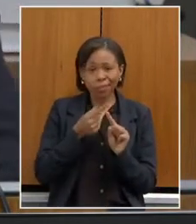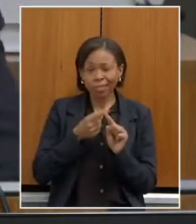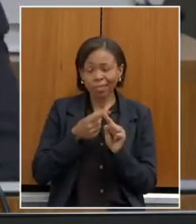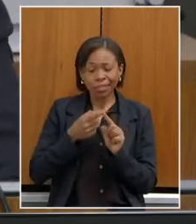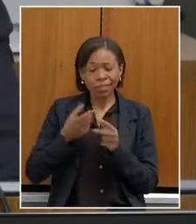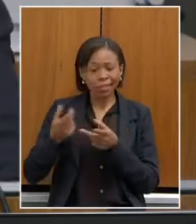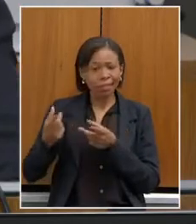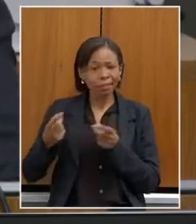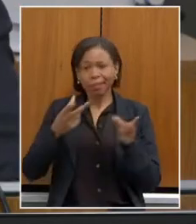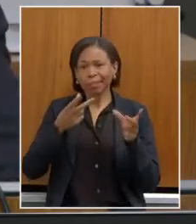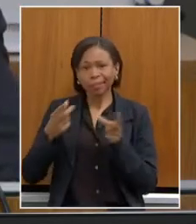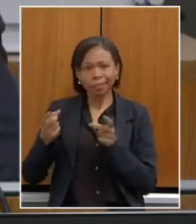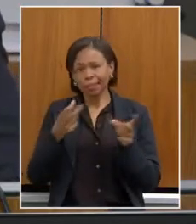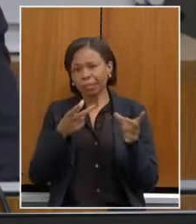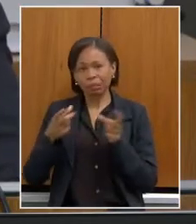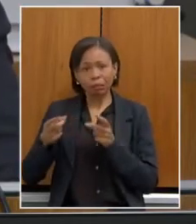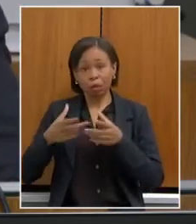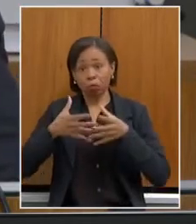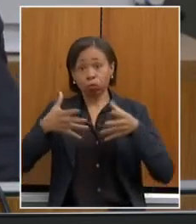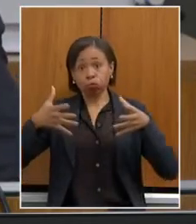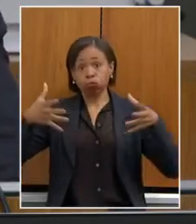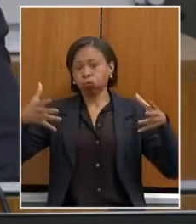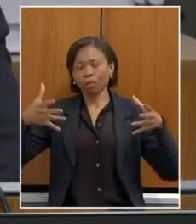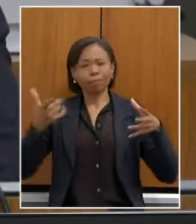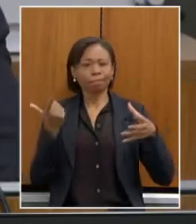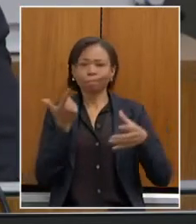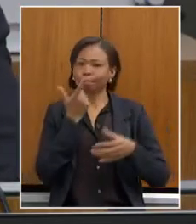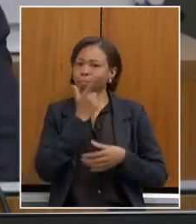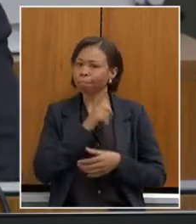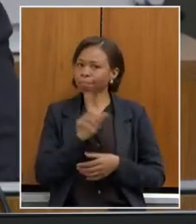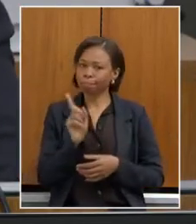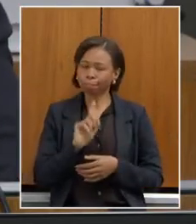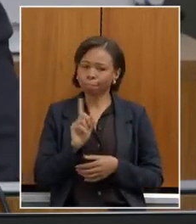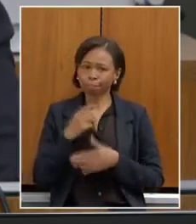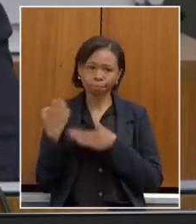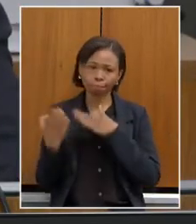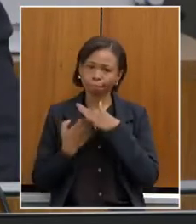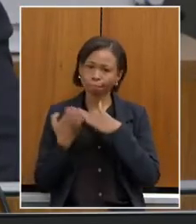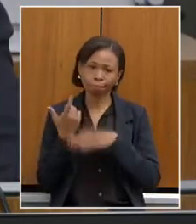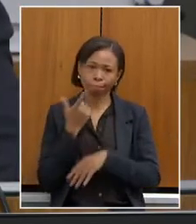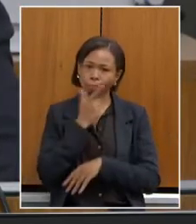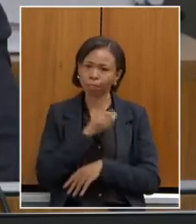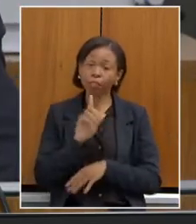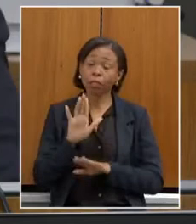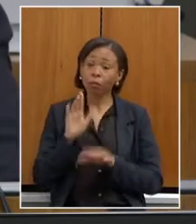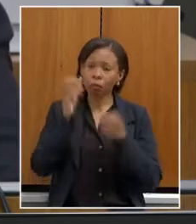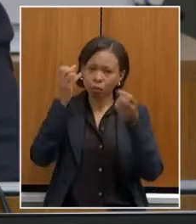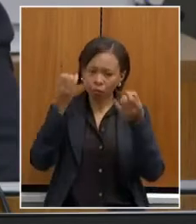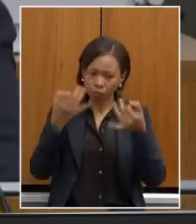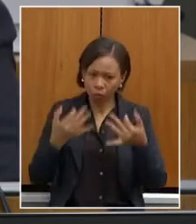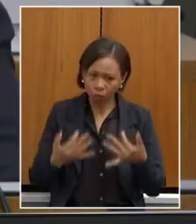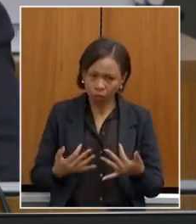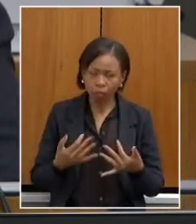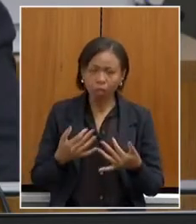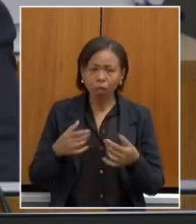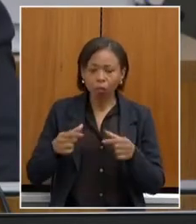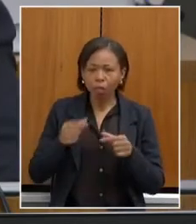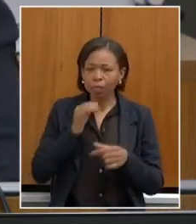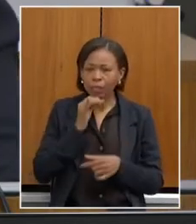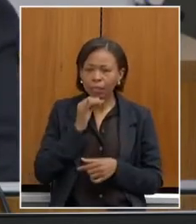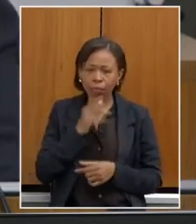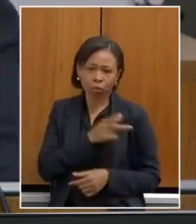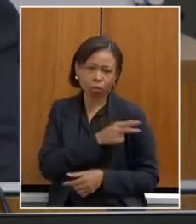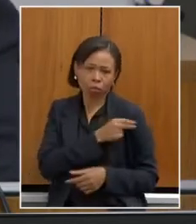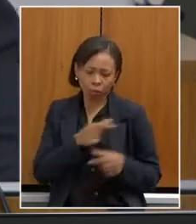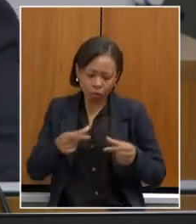só para entender alguns pontos que eu acho que ninguém sabe a mesma ampola utilizada em alguns